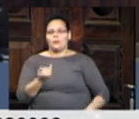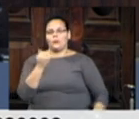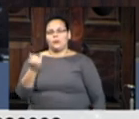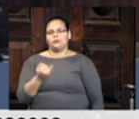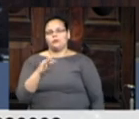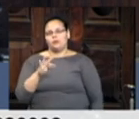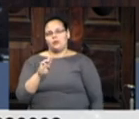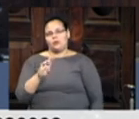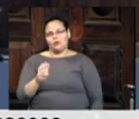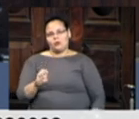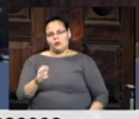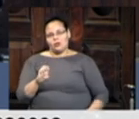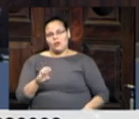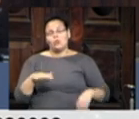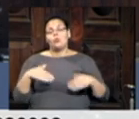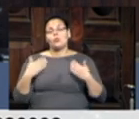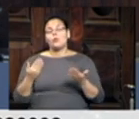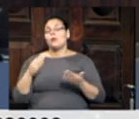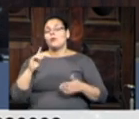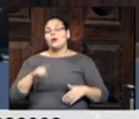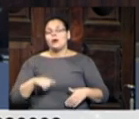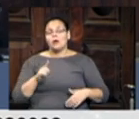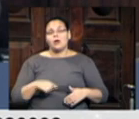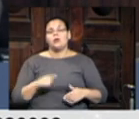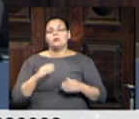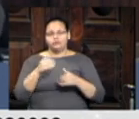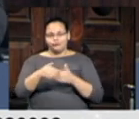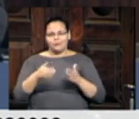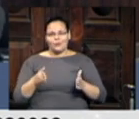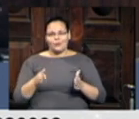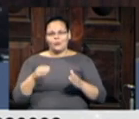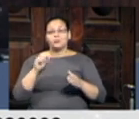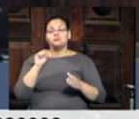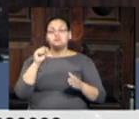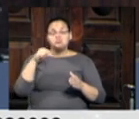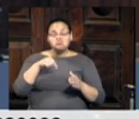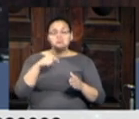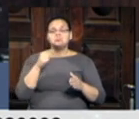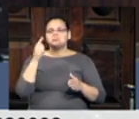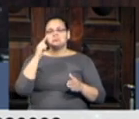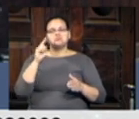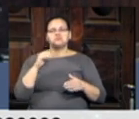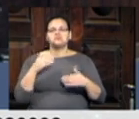TRE. Qual seria o conteúdo desses pacotes?